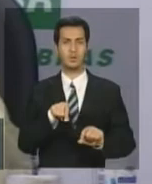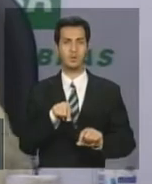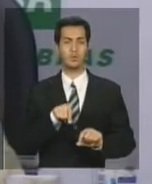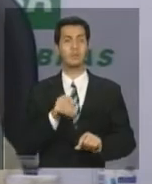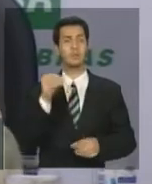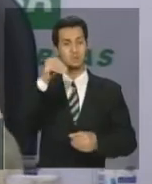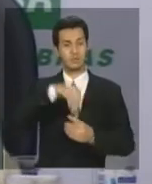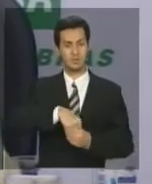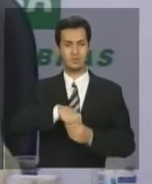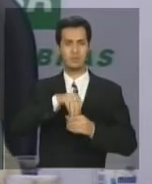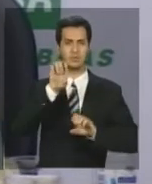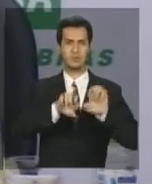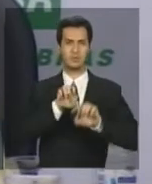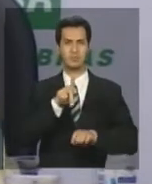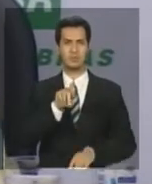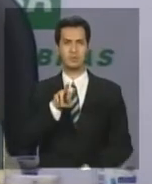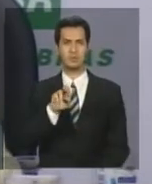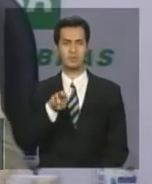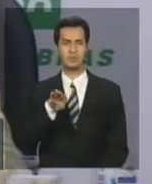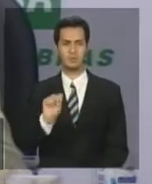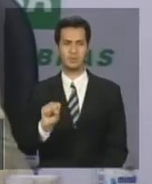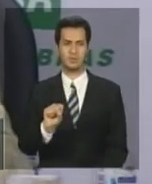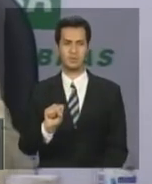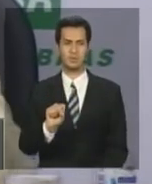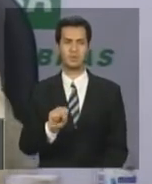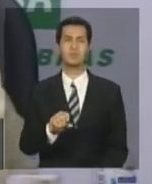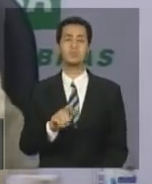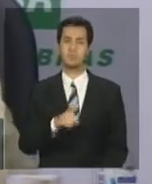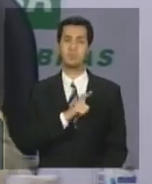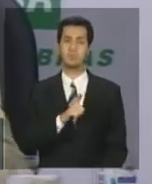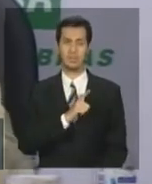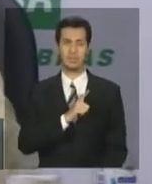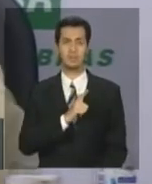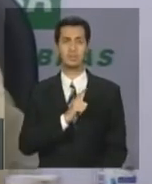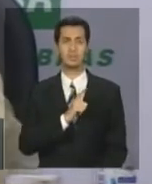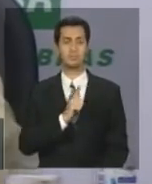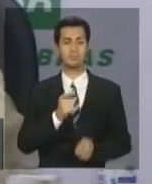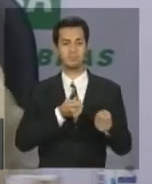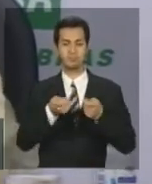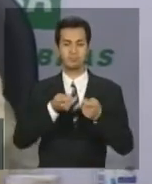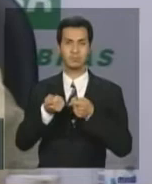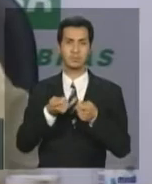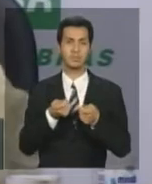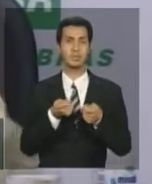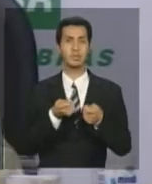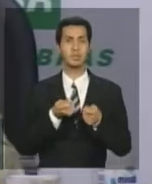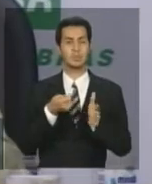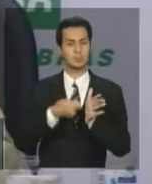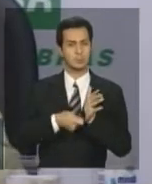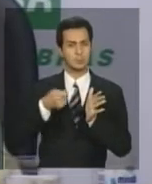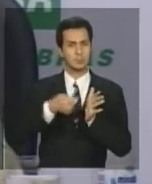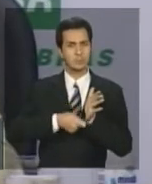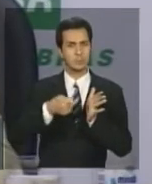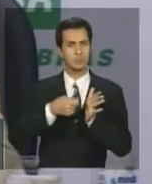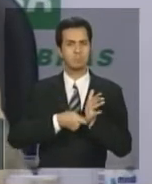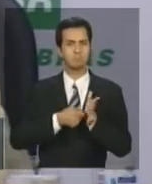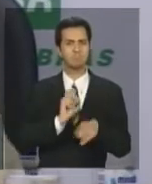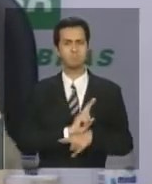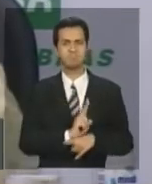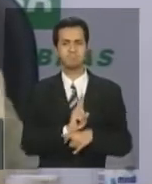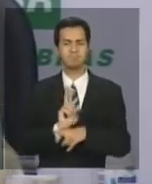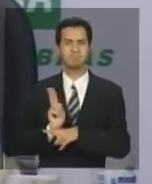auditorias internas da Petrobras serão e estão muito mais rigorosas do